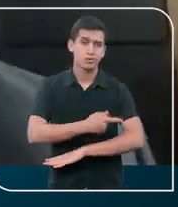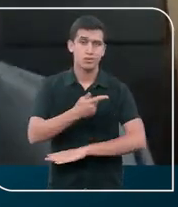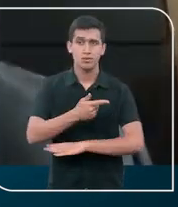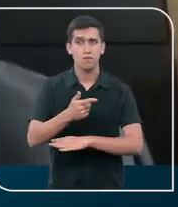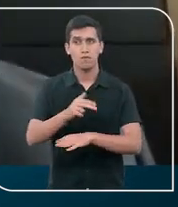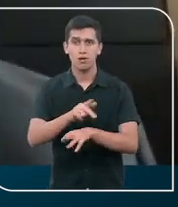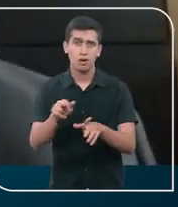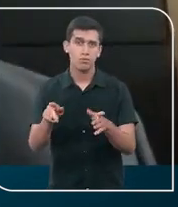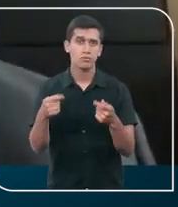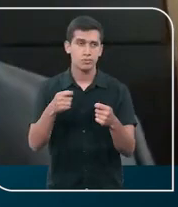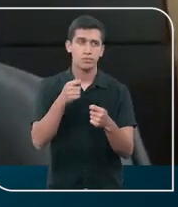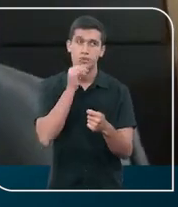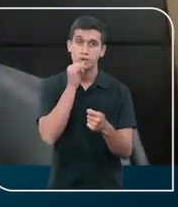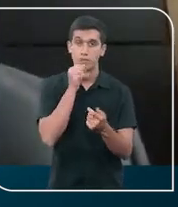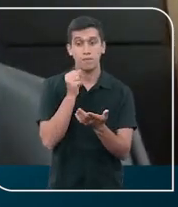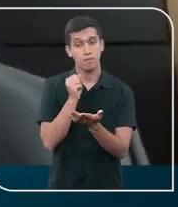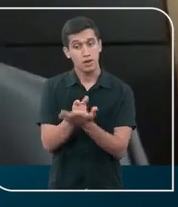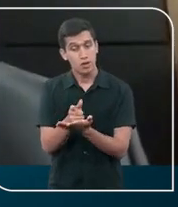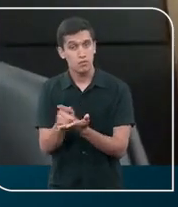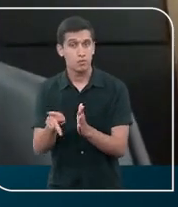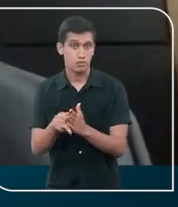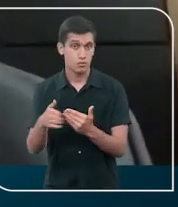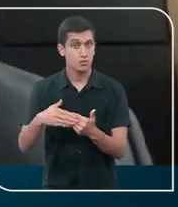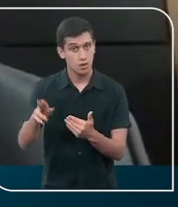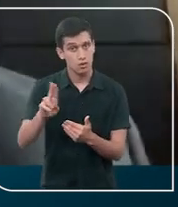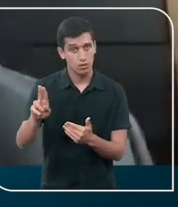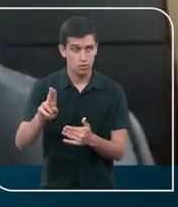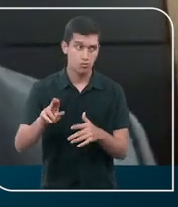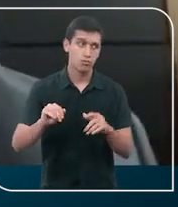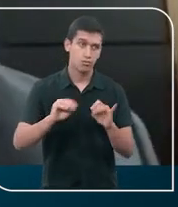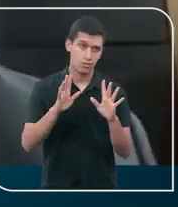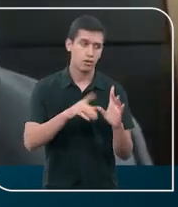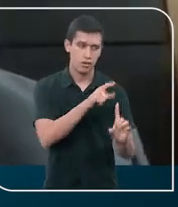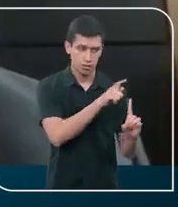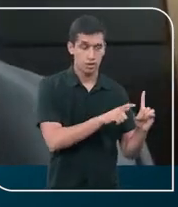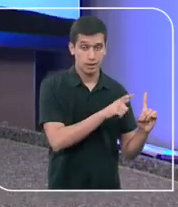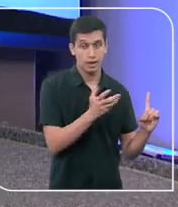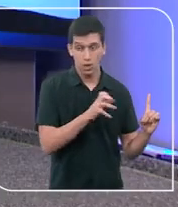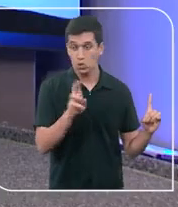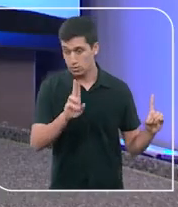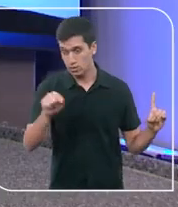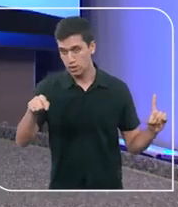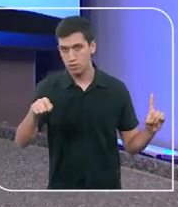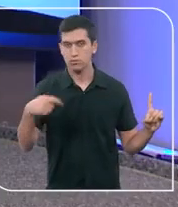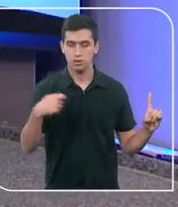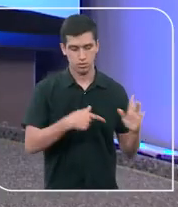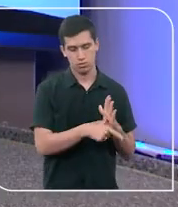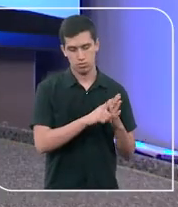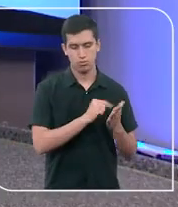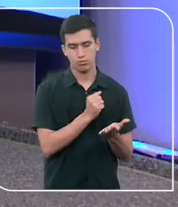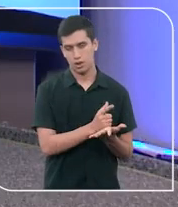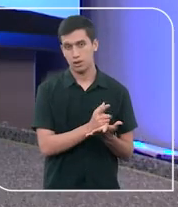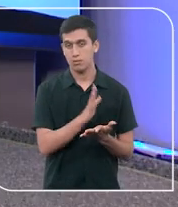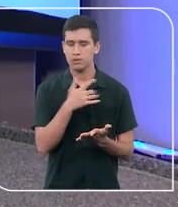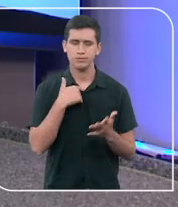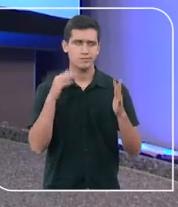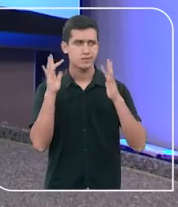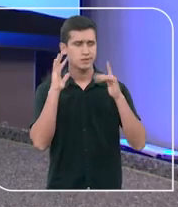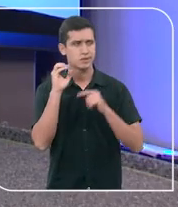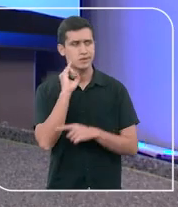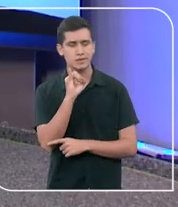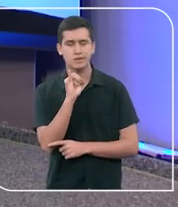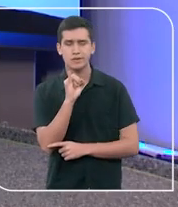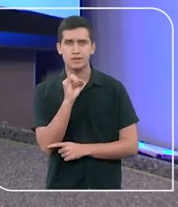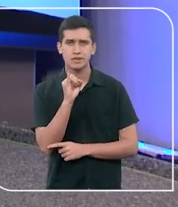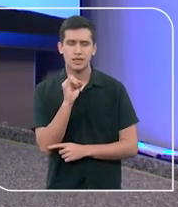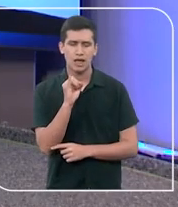exigem pagamento para a sua utilização, é óbvio que ele vai ter que pagar para utilizar. Mas eu me pergunto se de